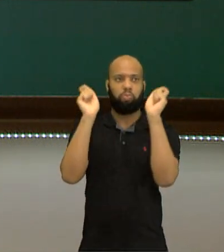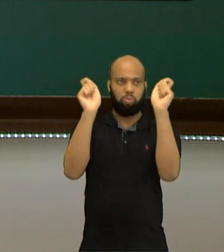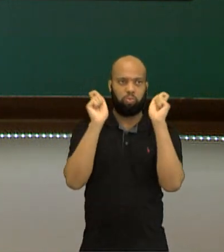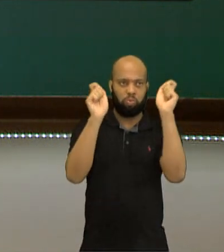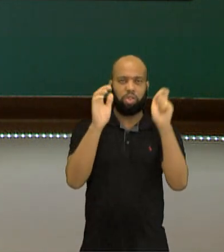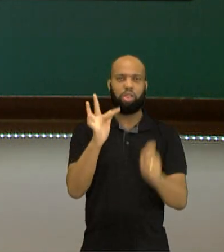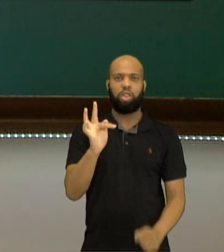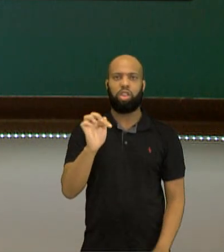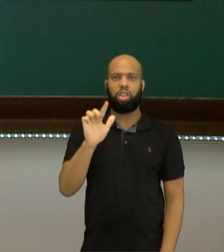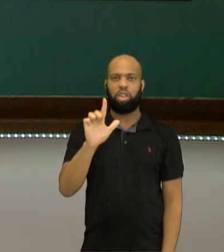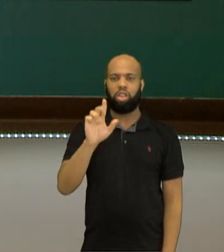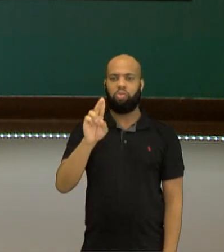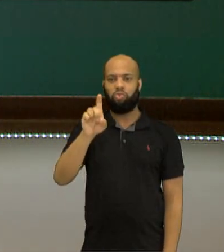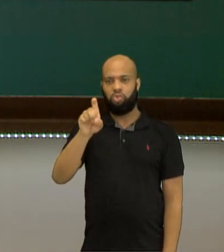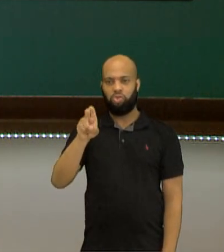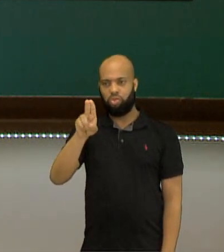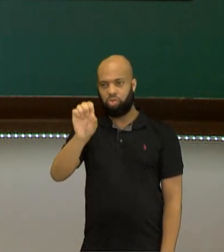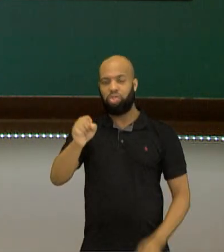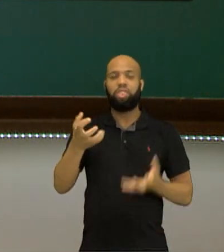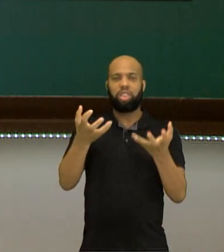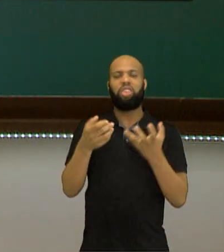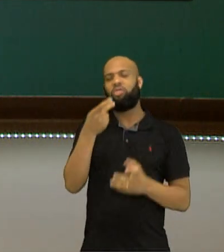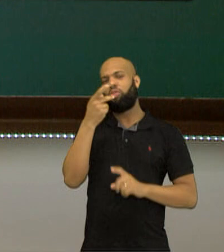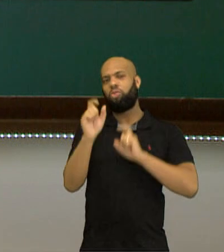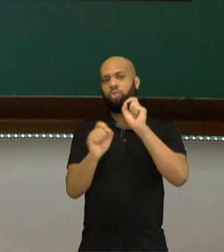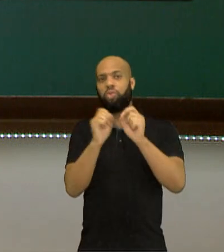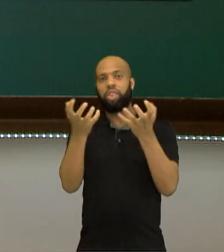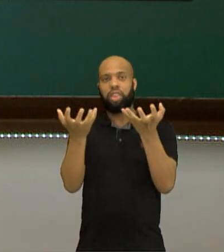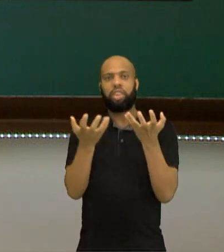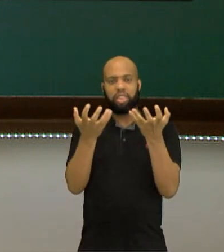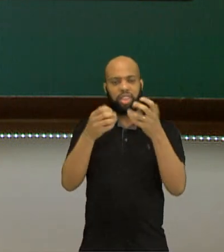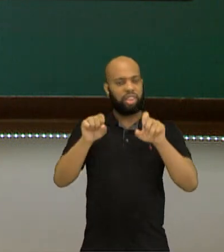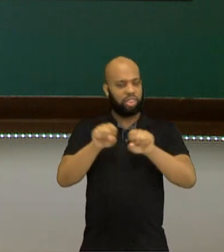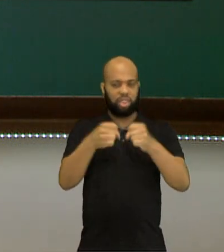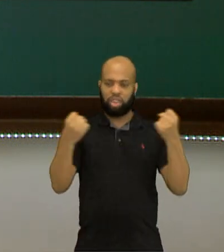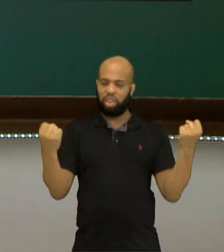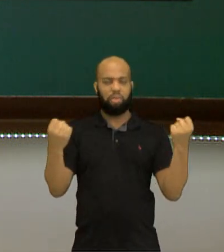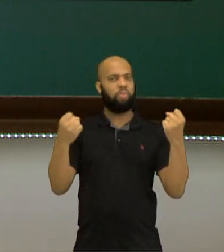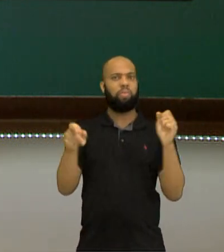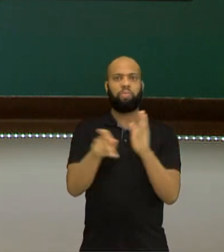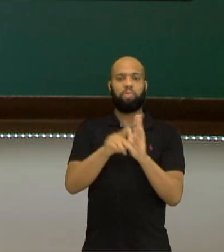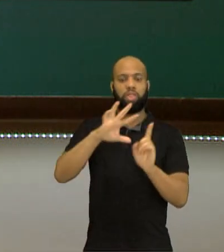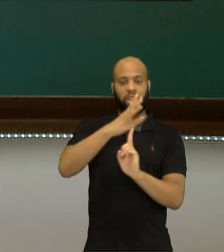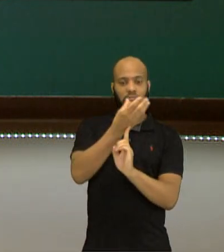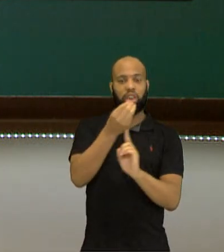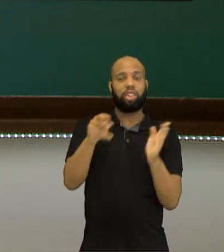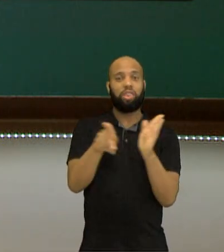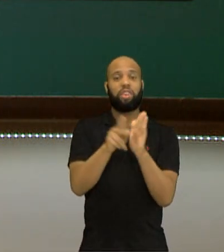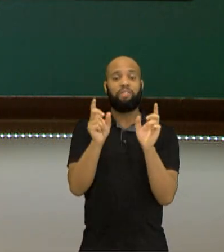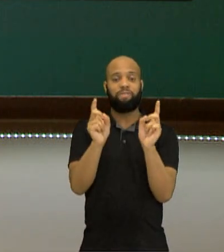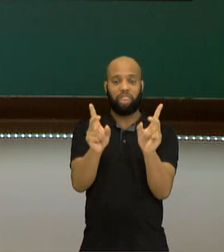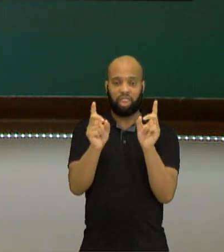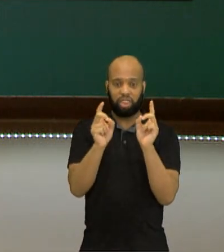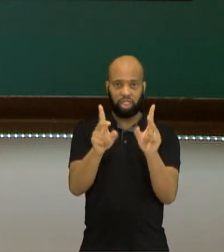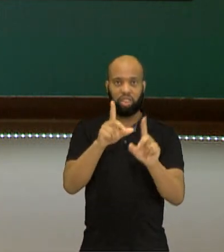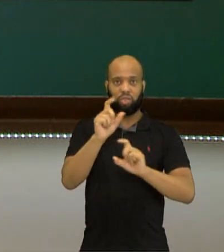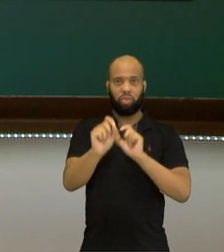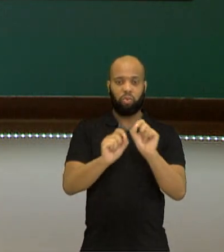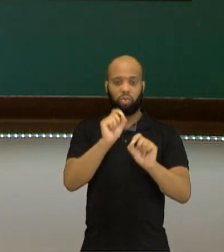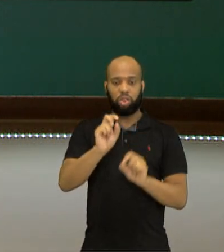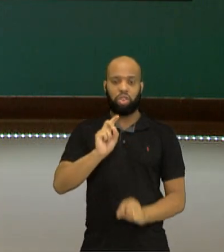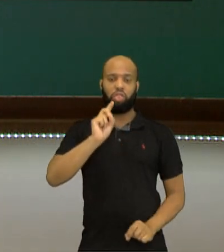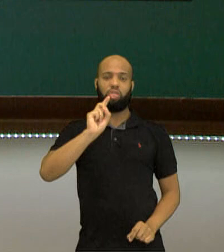ele quer dizer com isso, gente? Ele está querendo romper, né, com a arte comercializada, ou seja, aquela arte que é